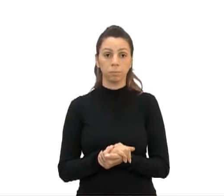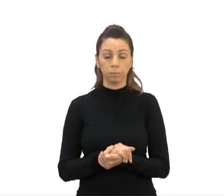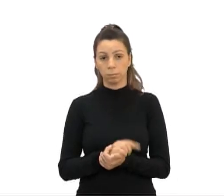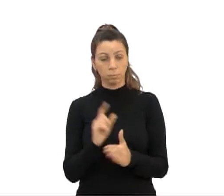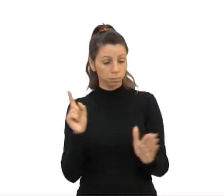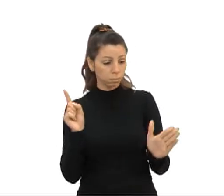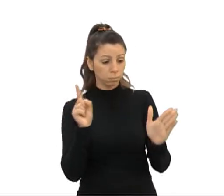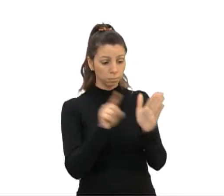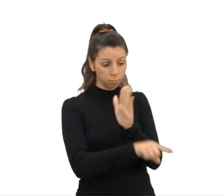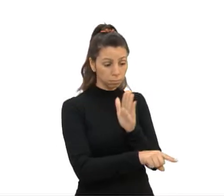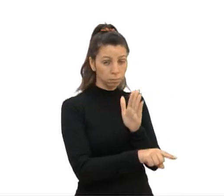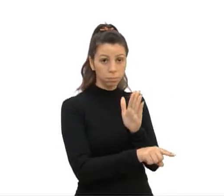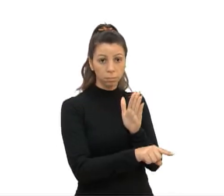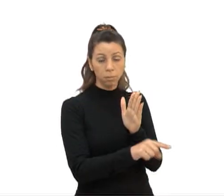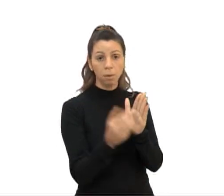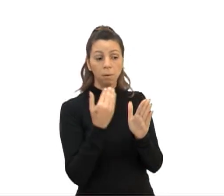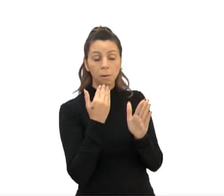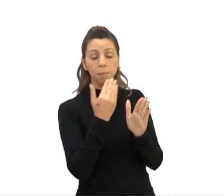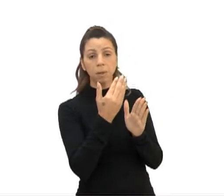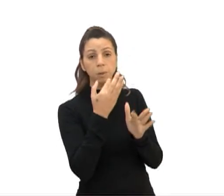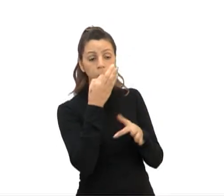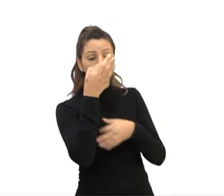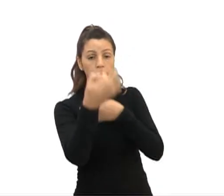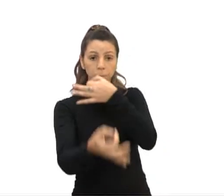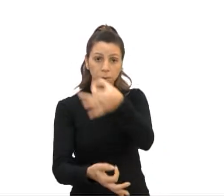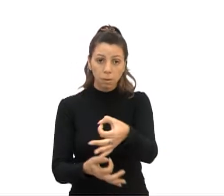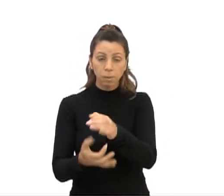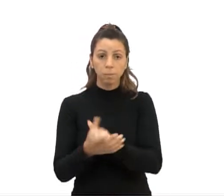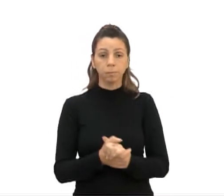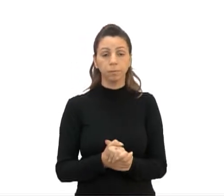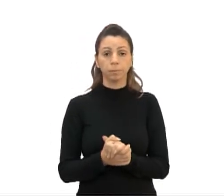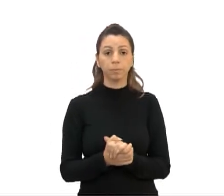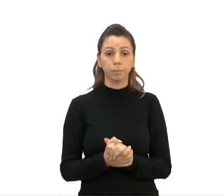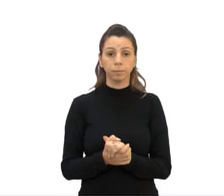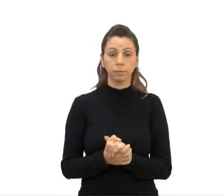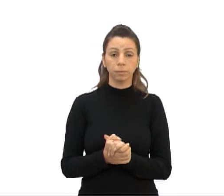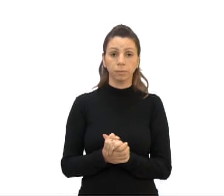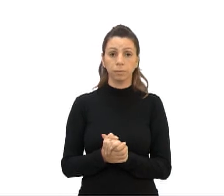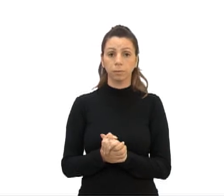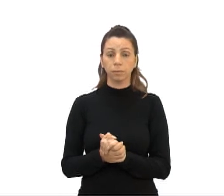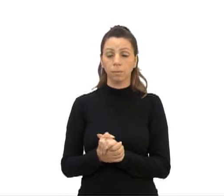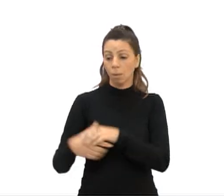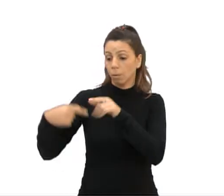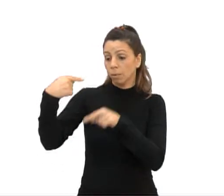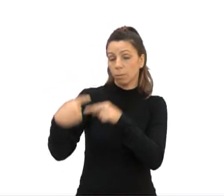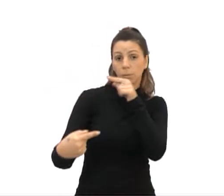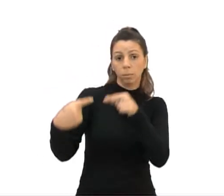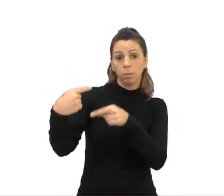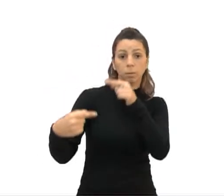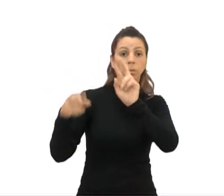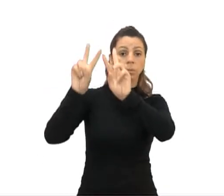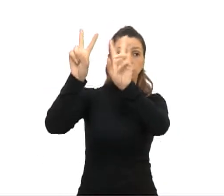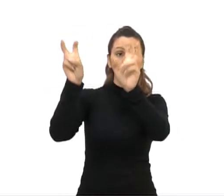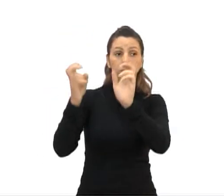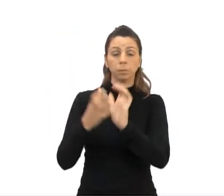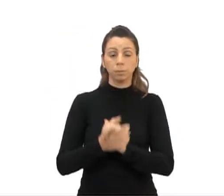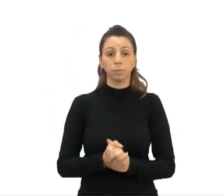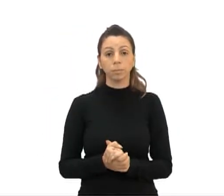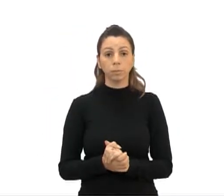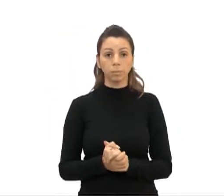hacer perguntas, pedir ou dar opiniões, abrir um tema para debate, debatir um tema,